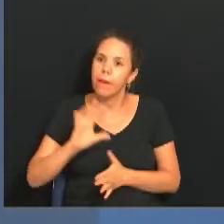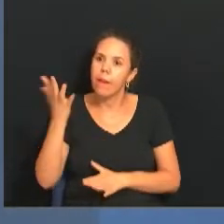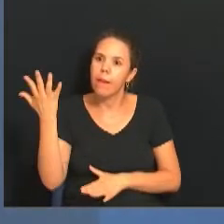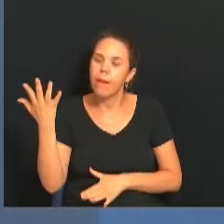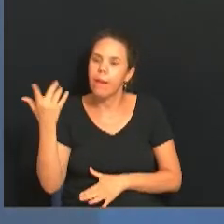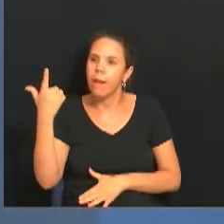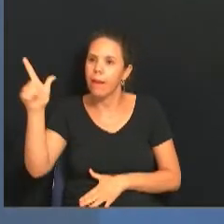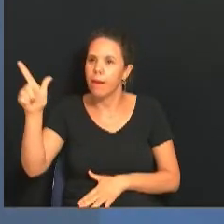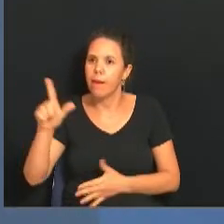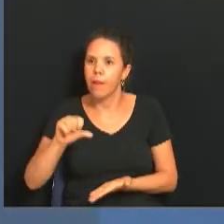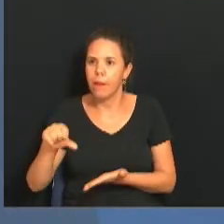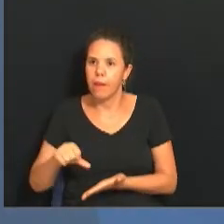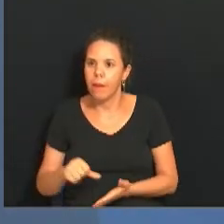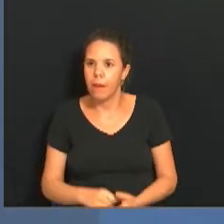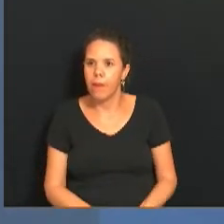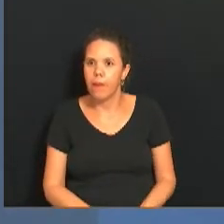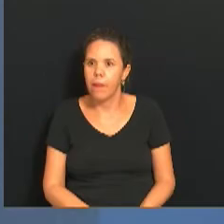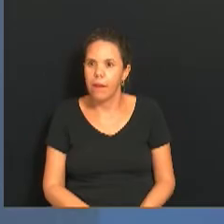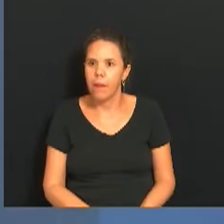outras regiões da cidade.